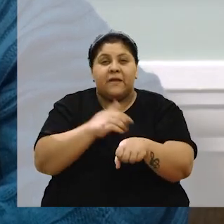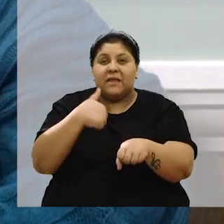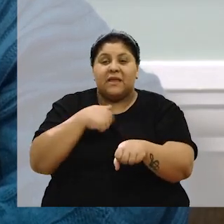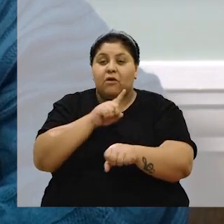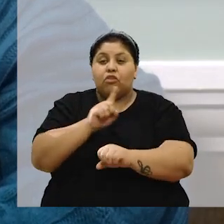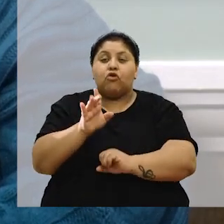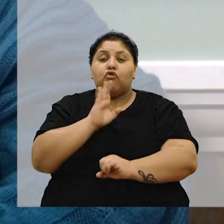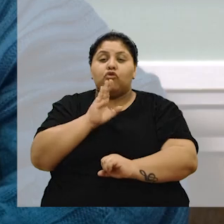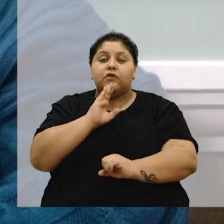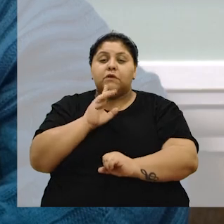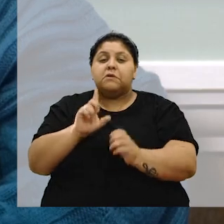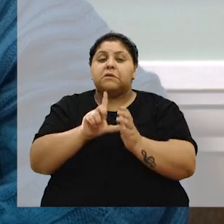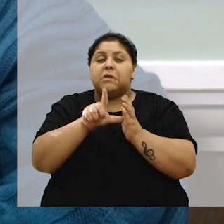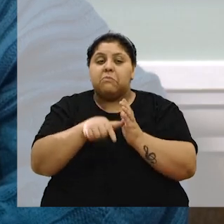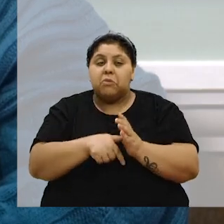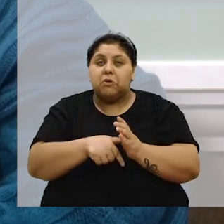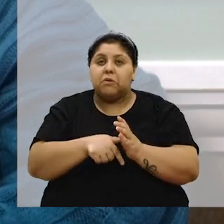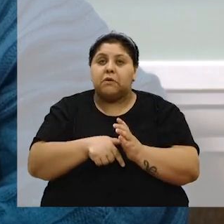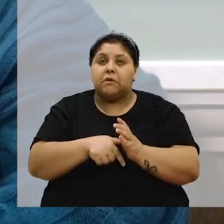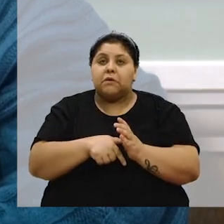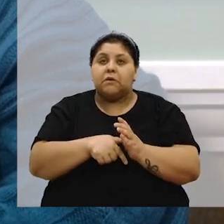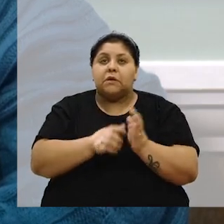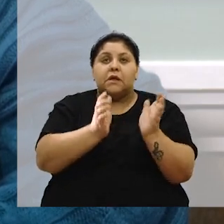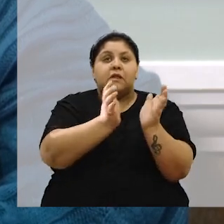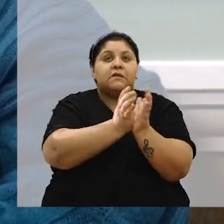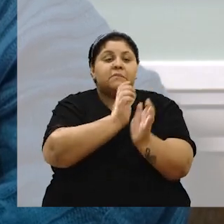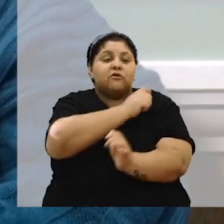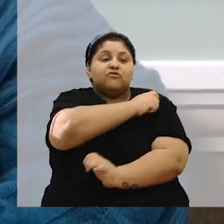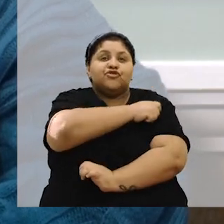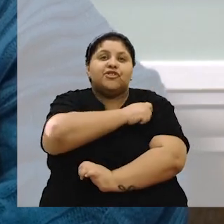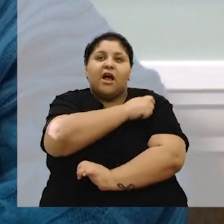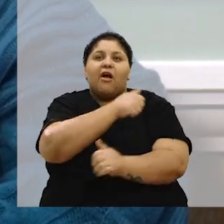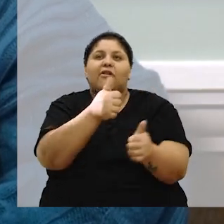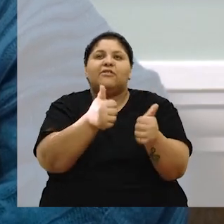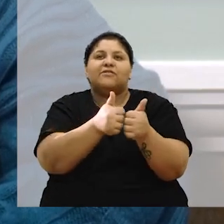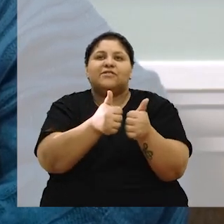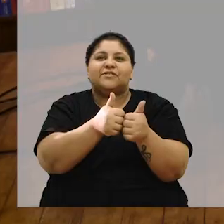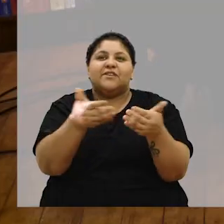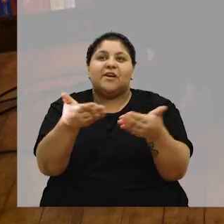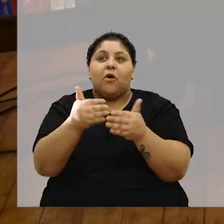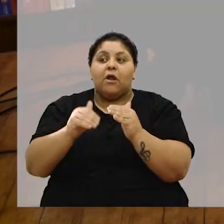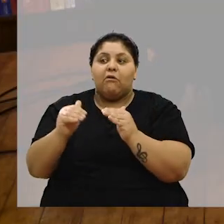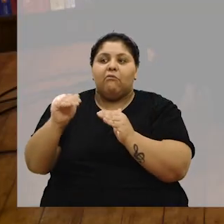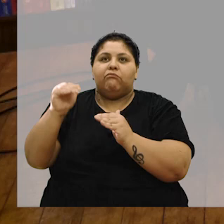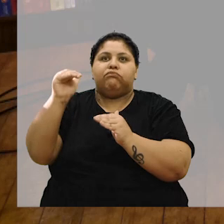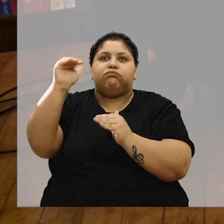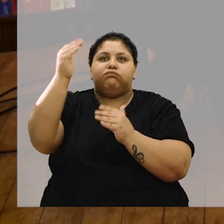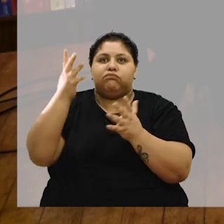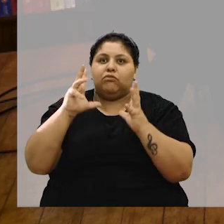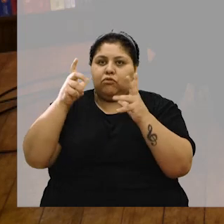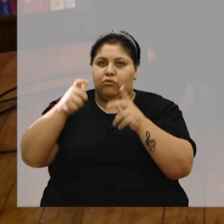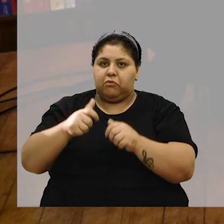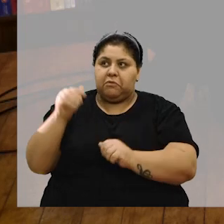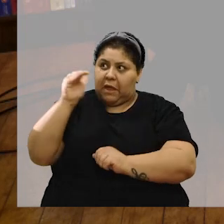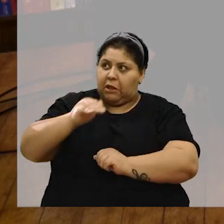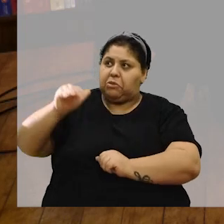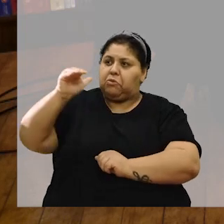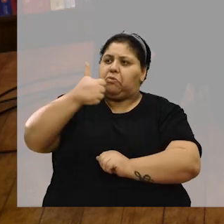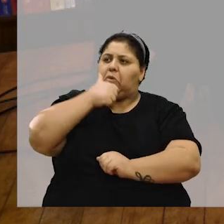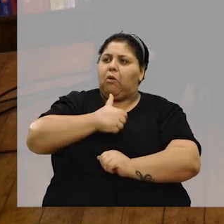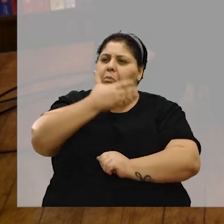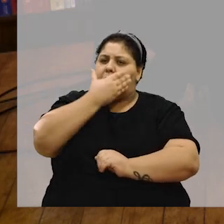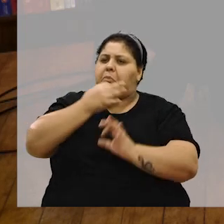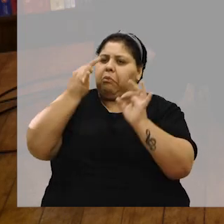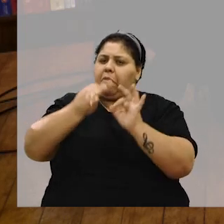pessoas que eu, no primeiro momento, não conhecia. Depois fui vendo um ou outro. Eram os colegas de aula dela. Agora todos crescidos, né?